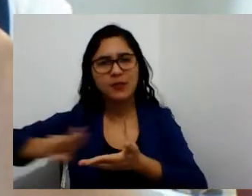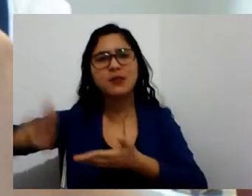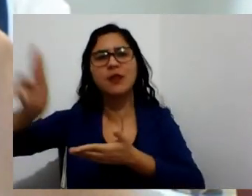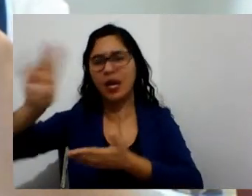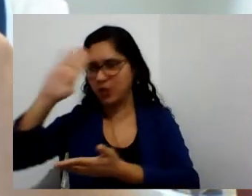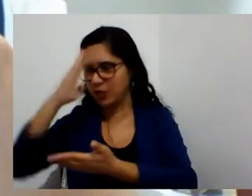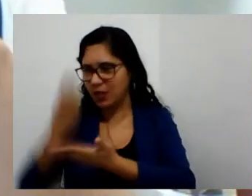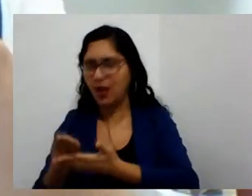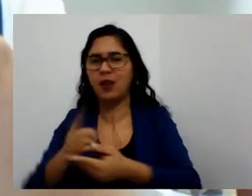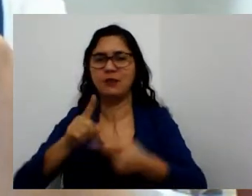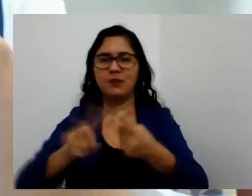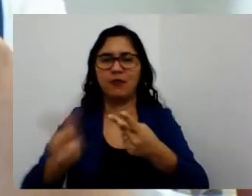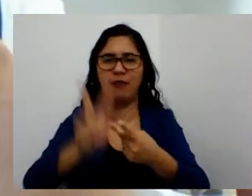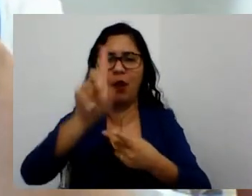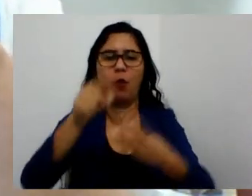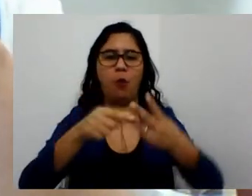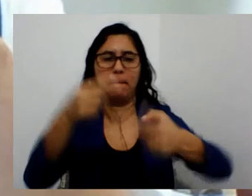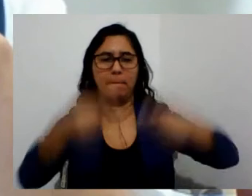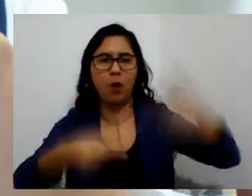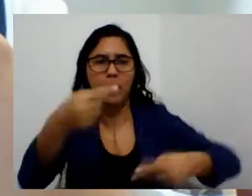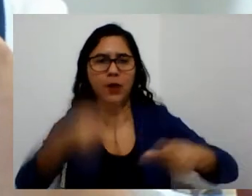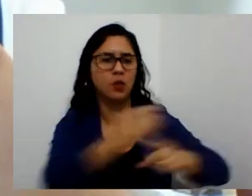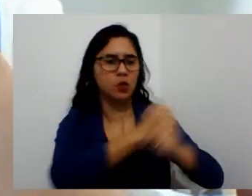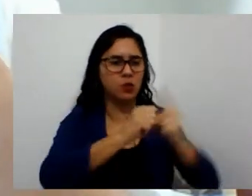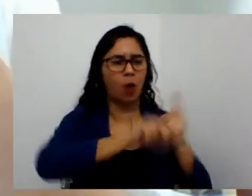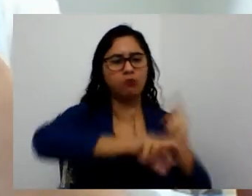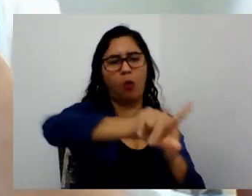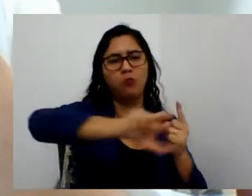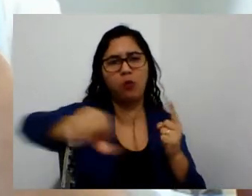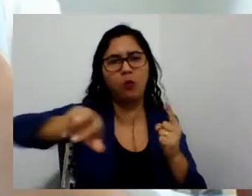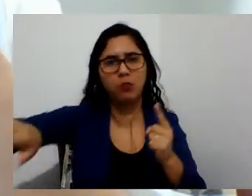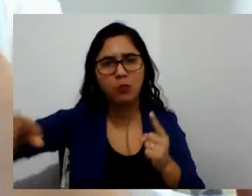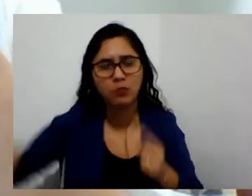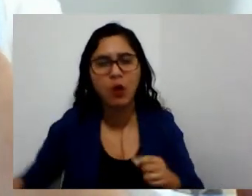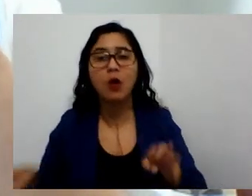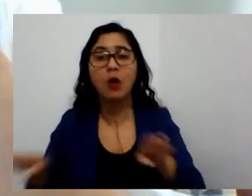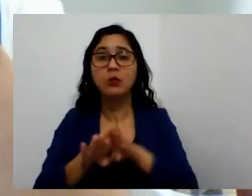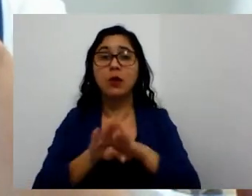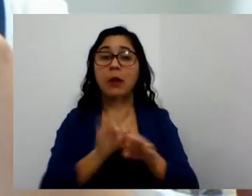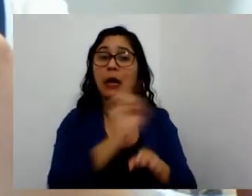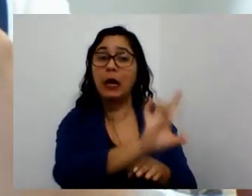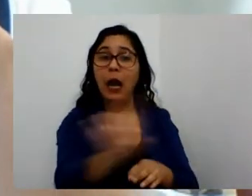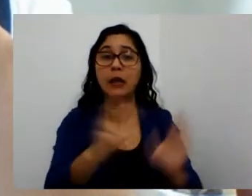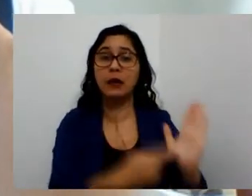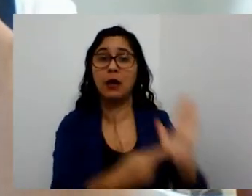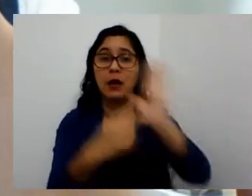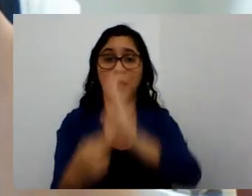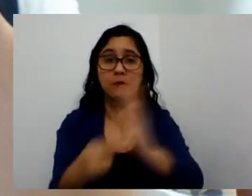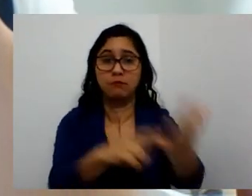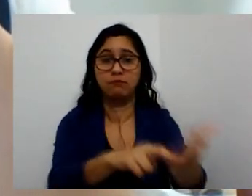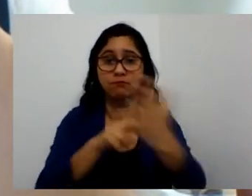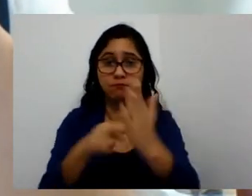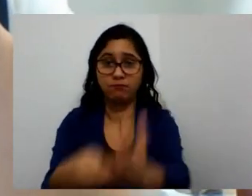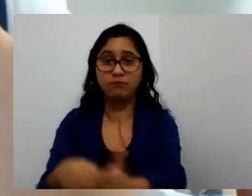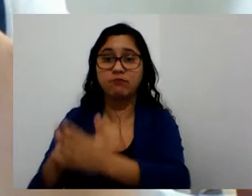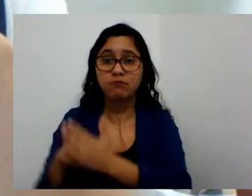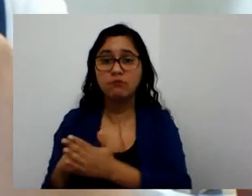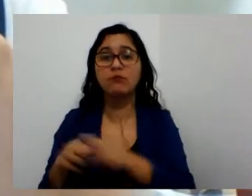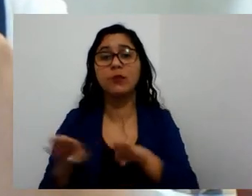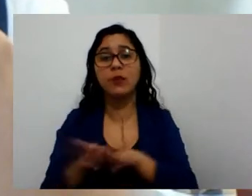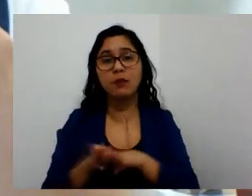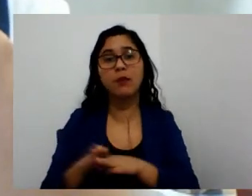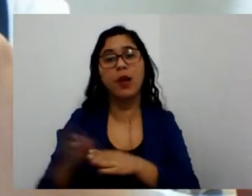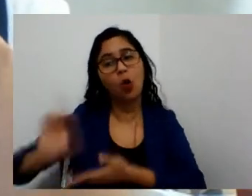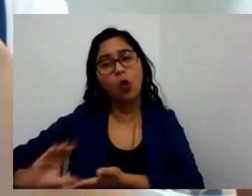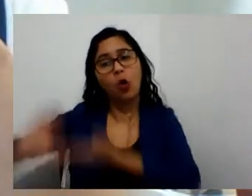de valores, políticas, sociais, através das suas representatividades, através dos seus